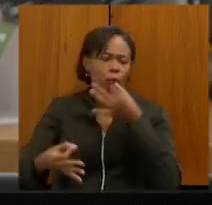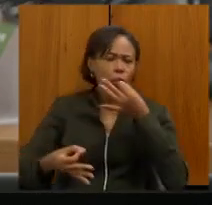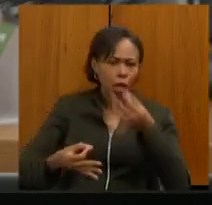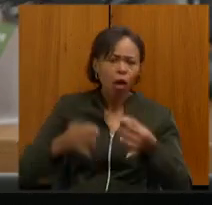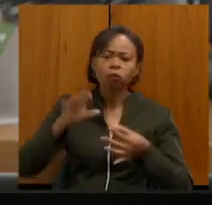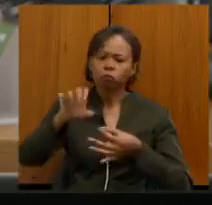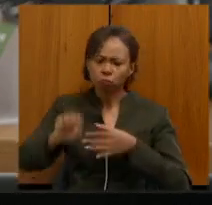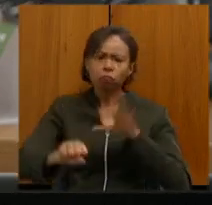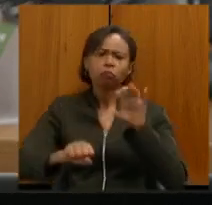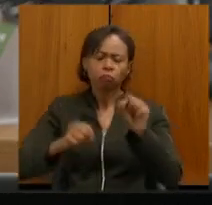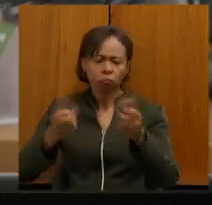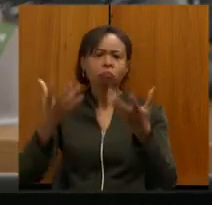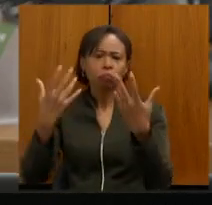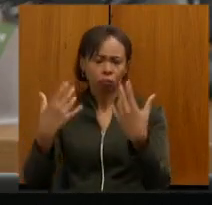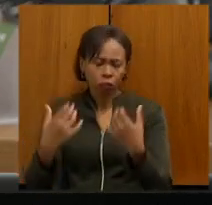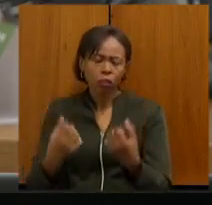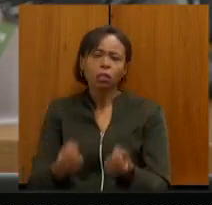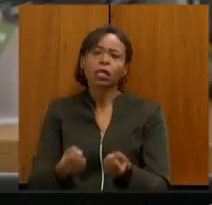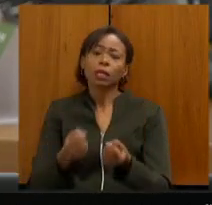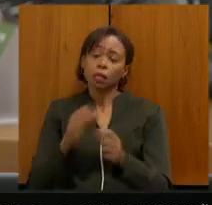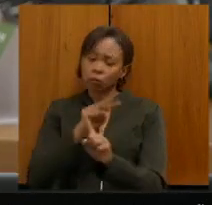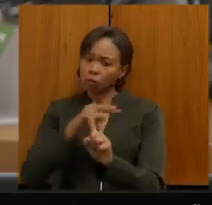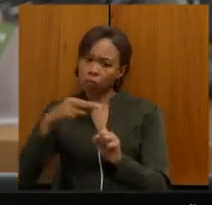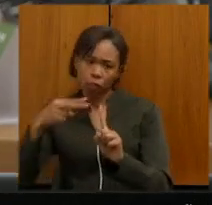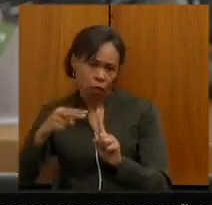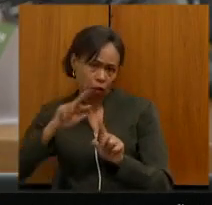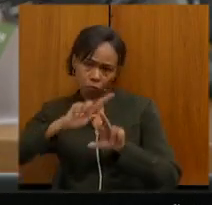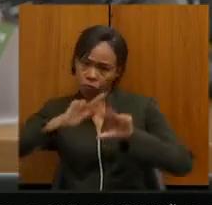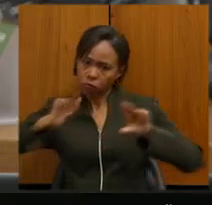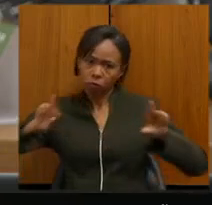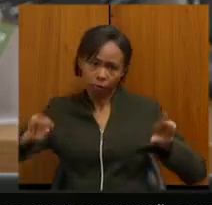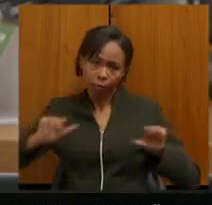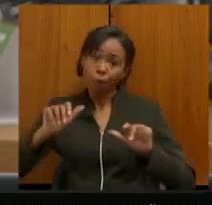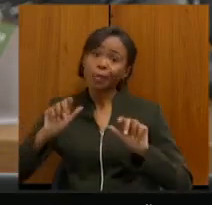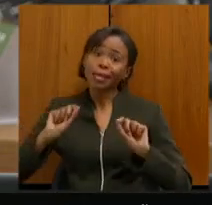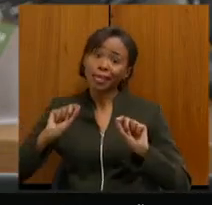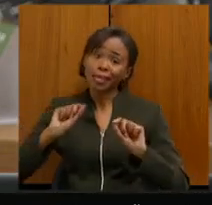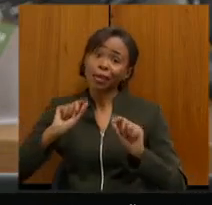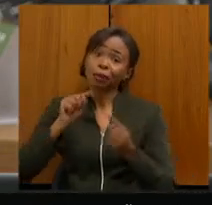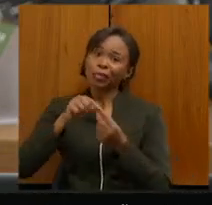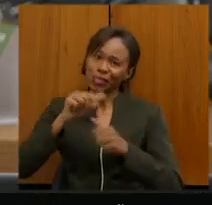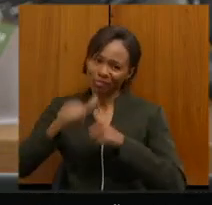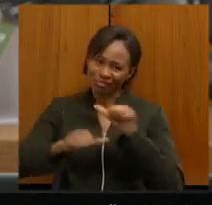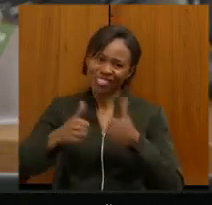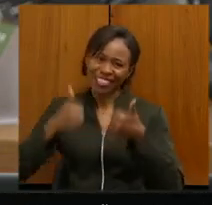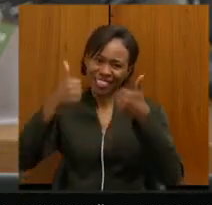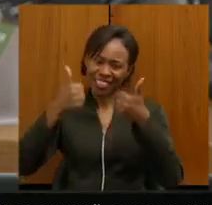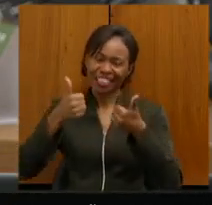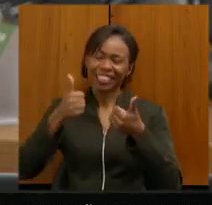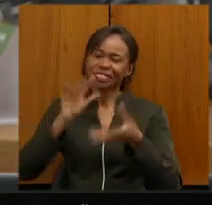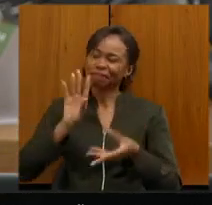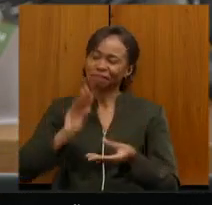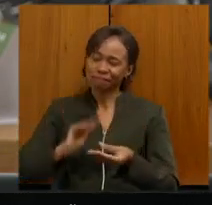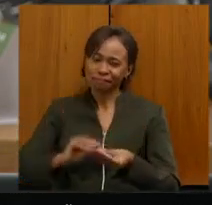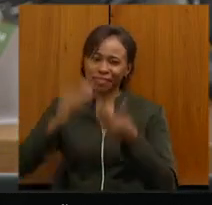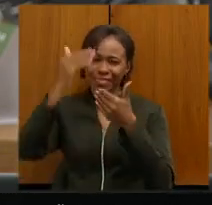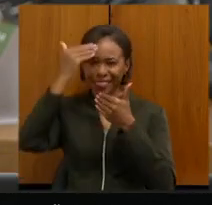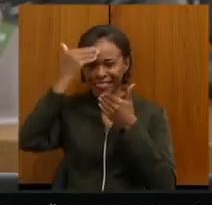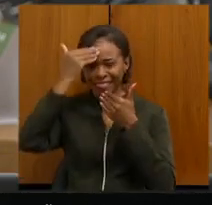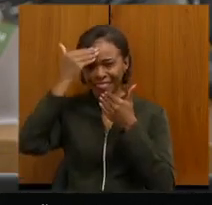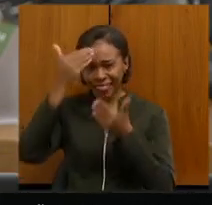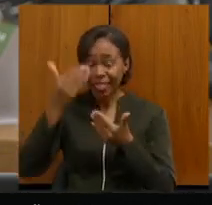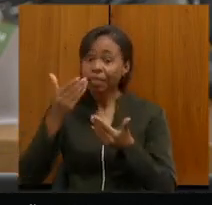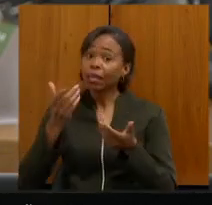críticas e perspectivas para que se tenha melhorias nessa condução né é isso Montes meu Obrigada